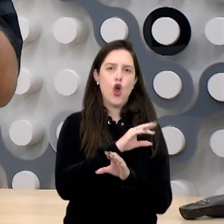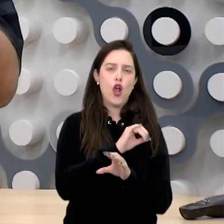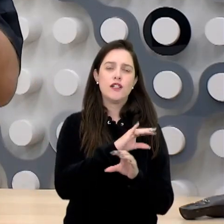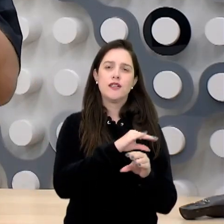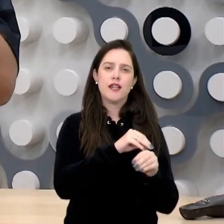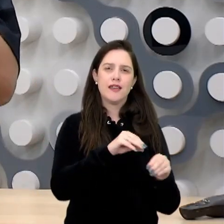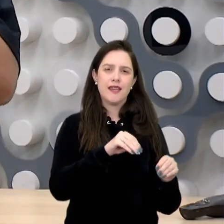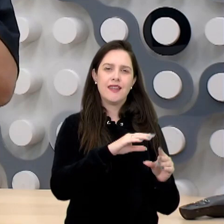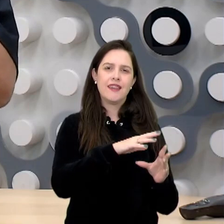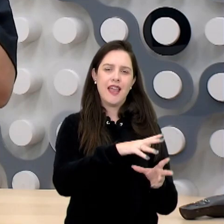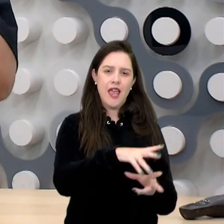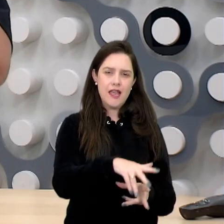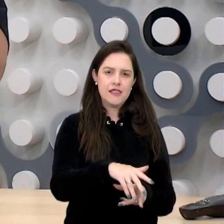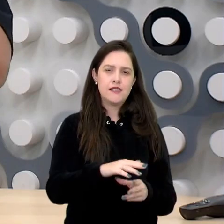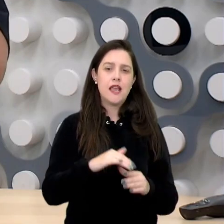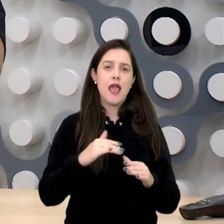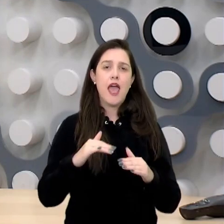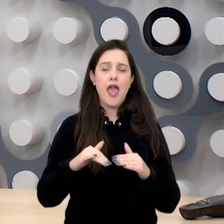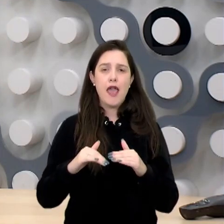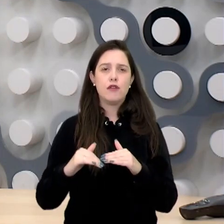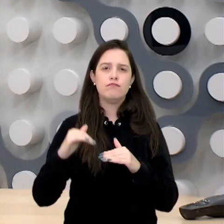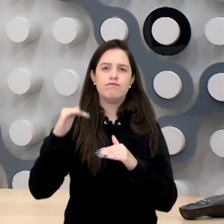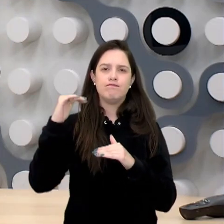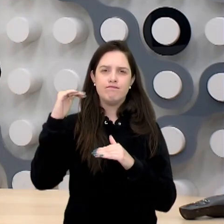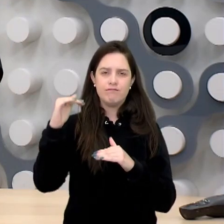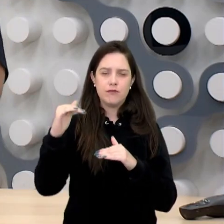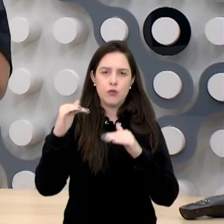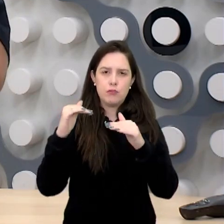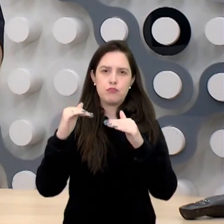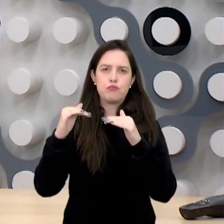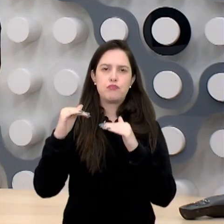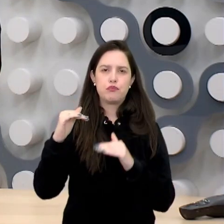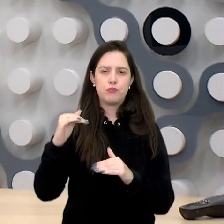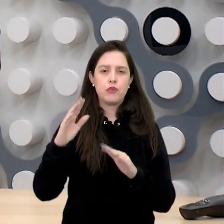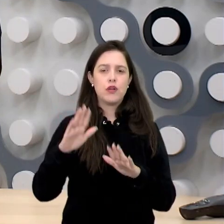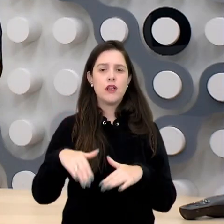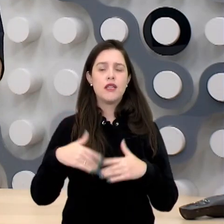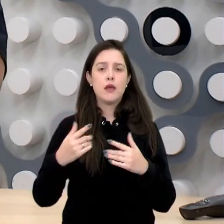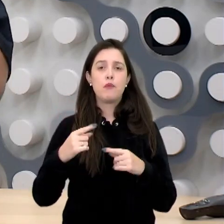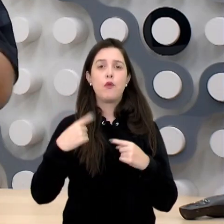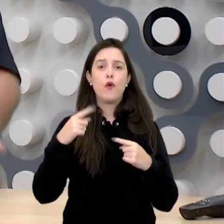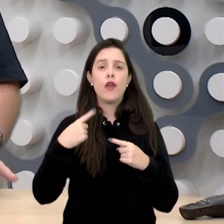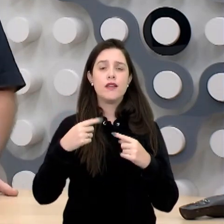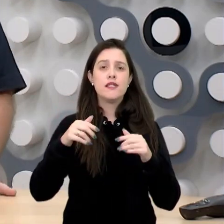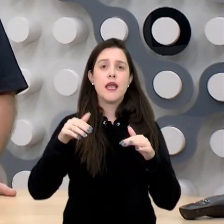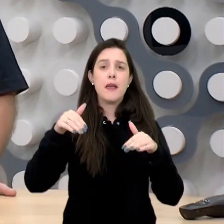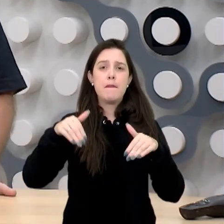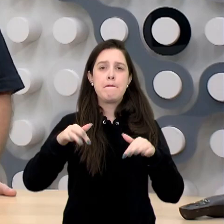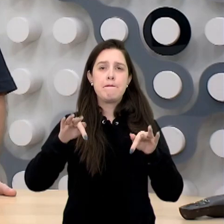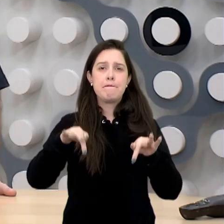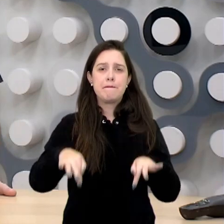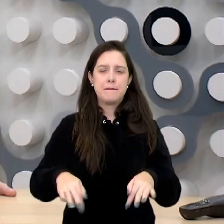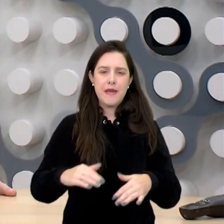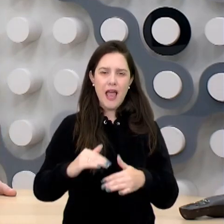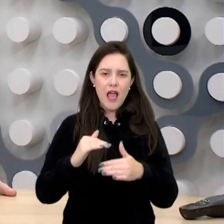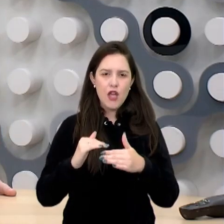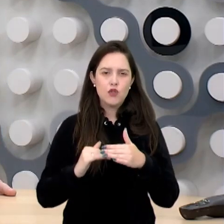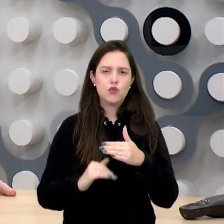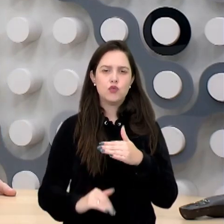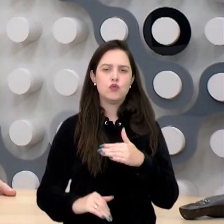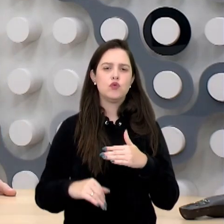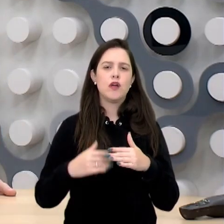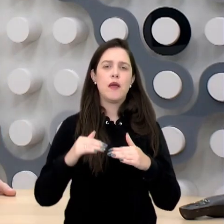crosta superior, a crosta inferior, em cima tem a superfície terrestre, e logo abaixo, né, nós temos aí o manto, né, que faz